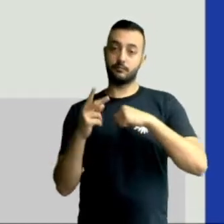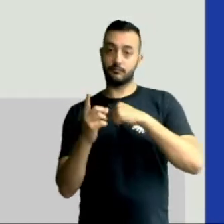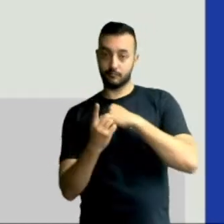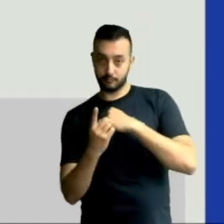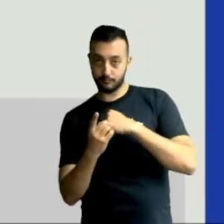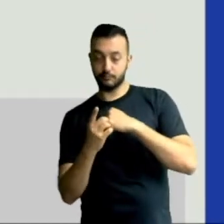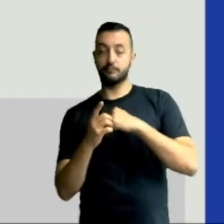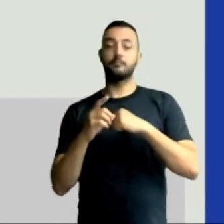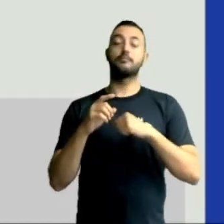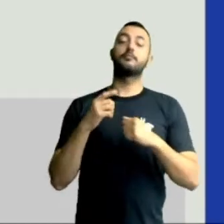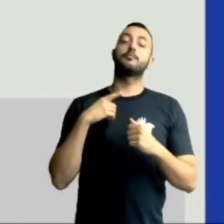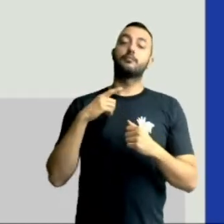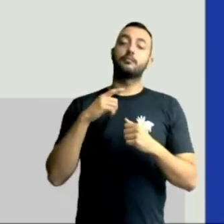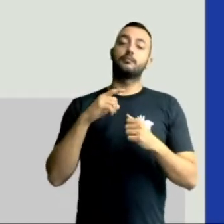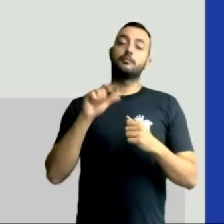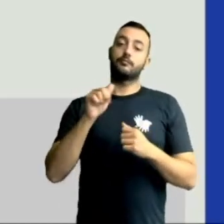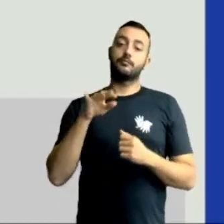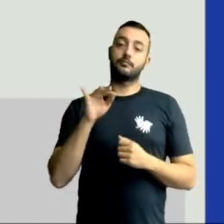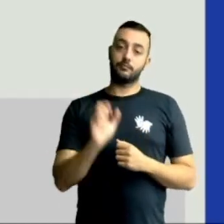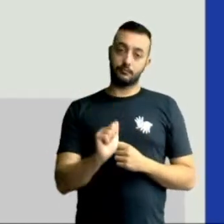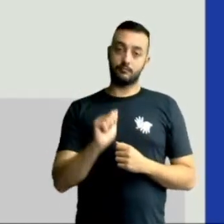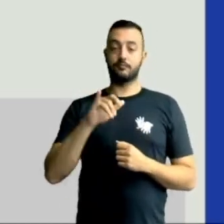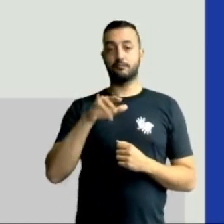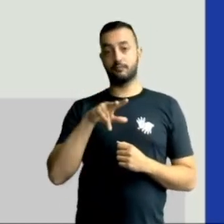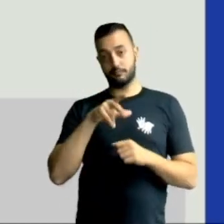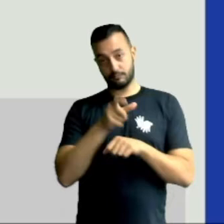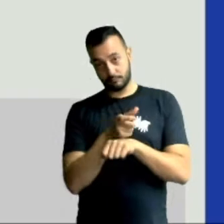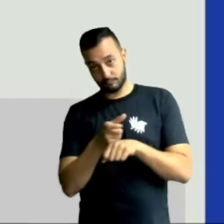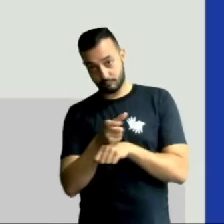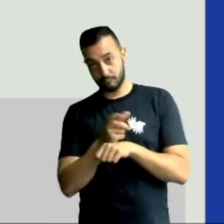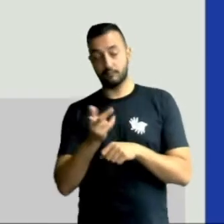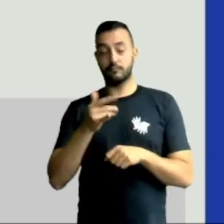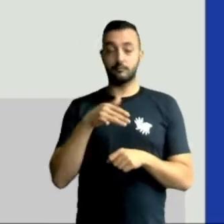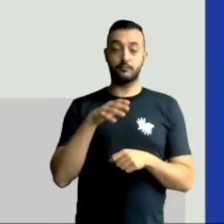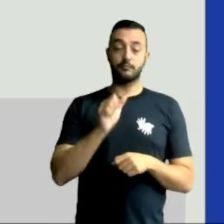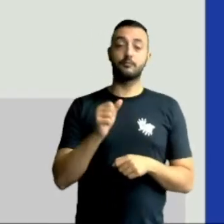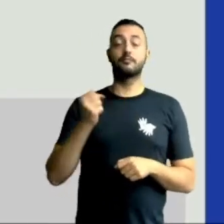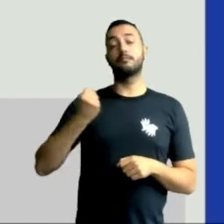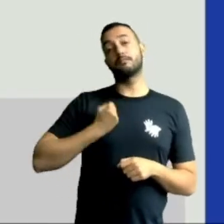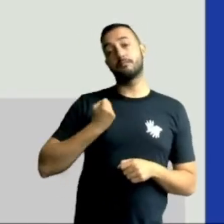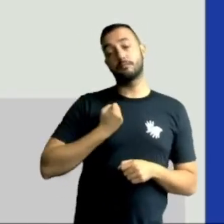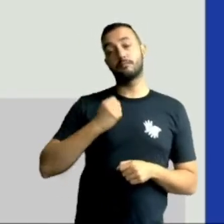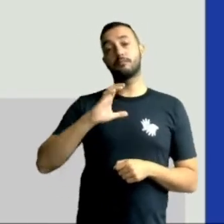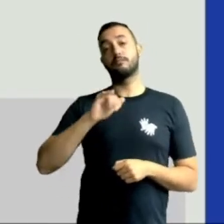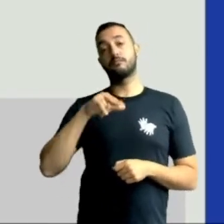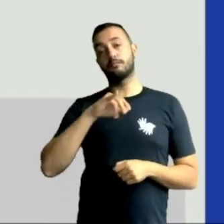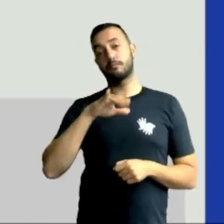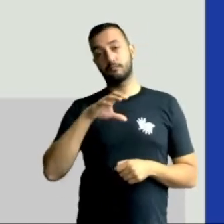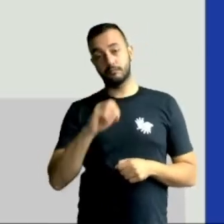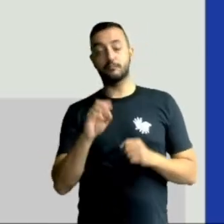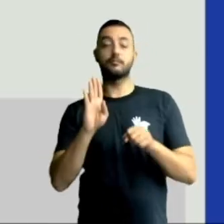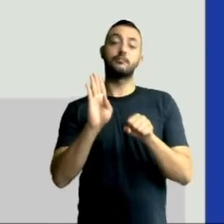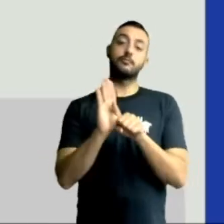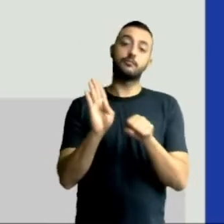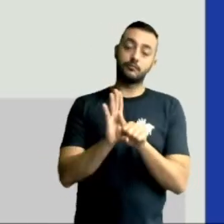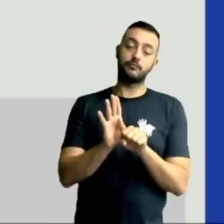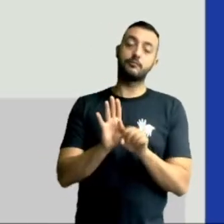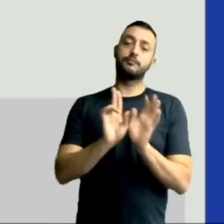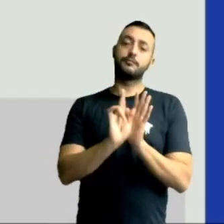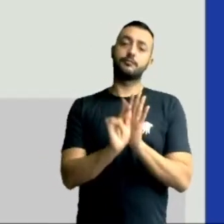adjetivo, preposição, numeral, conjunção e substantivo. Nós já vimos